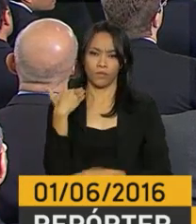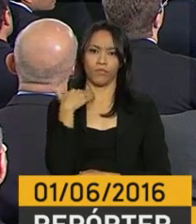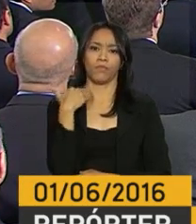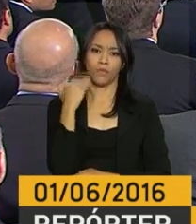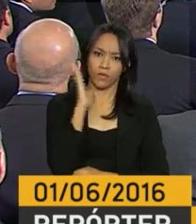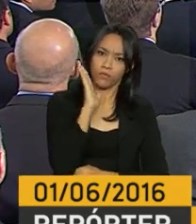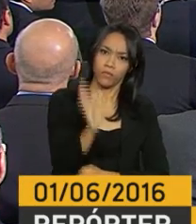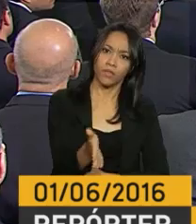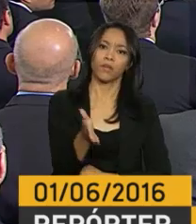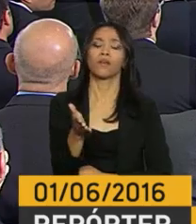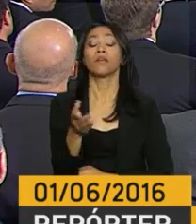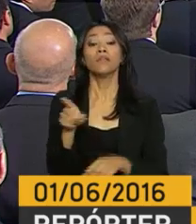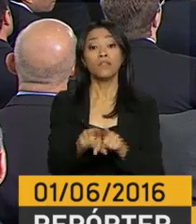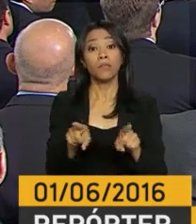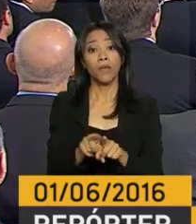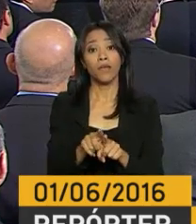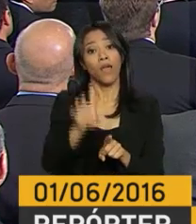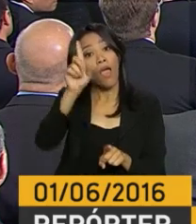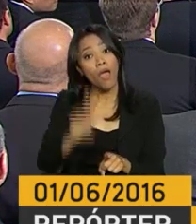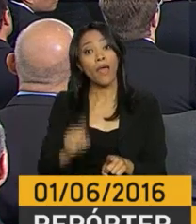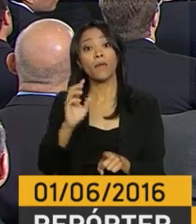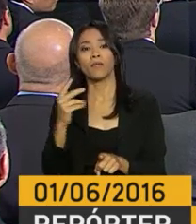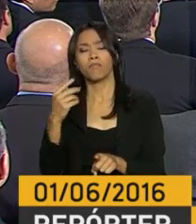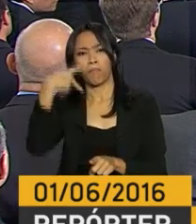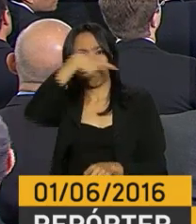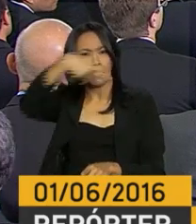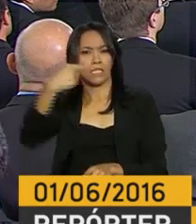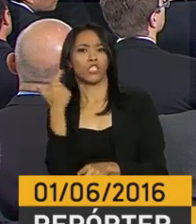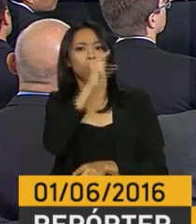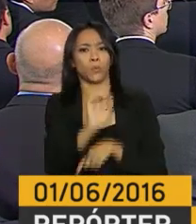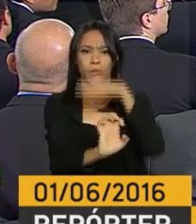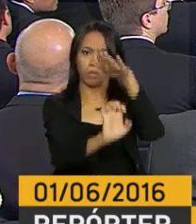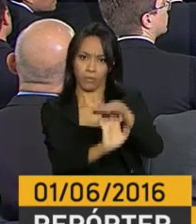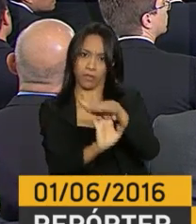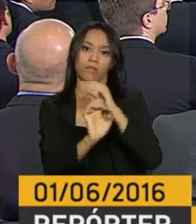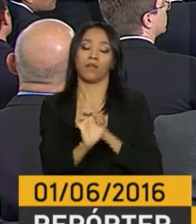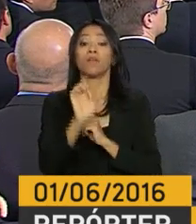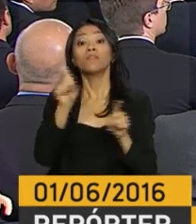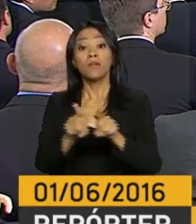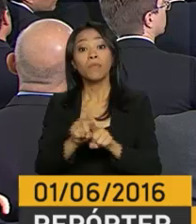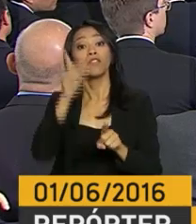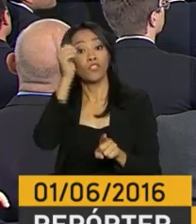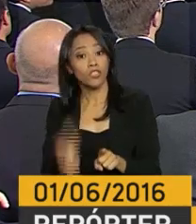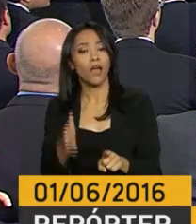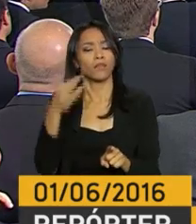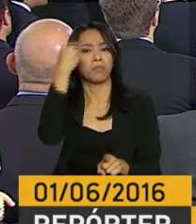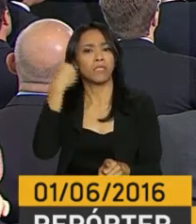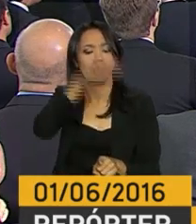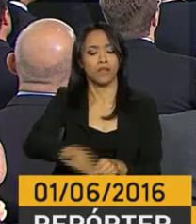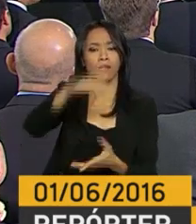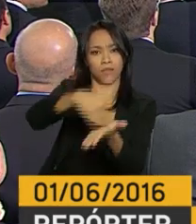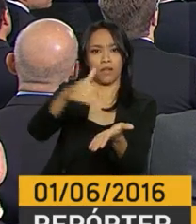econômico e social e presidiu a companhia Siderúrgica Nacional além de ter sido Secretária da Fazenda